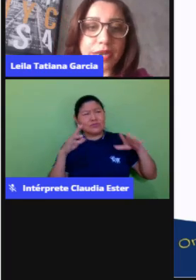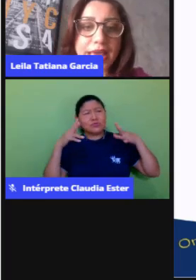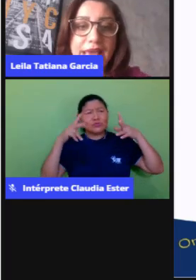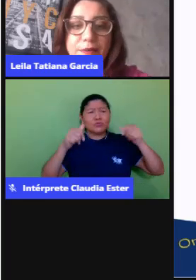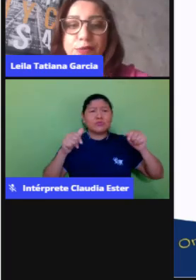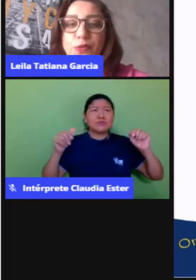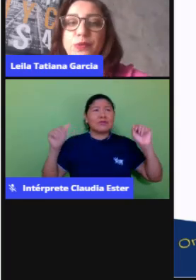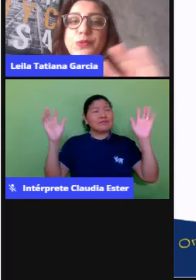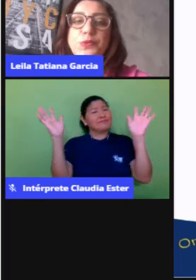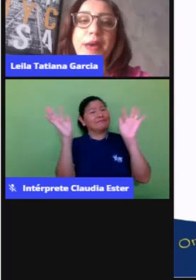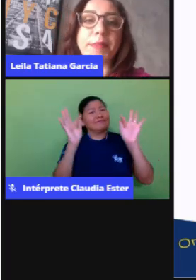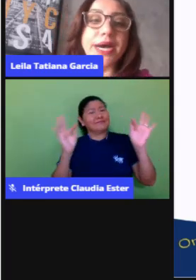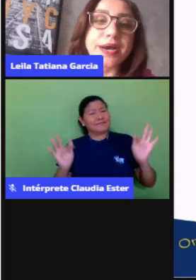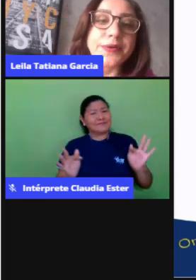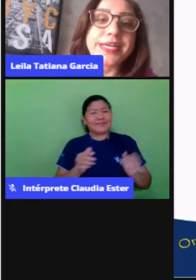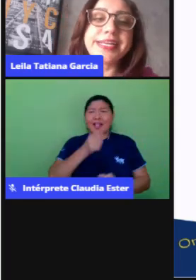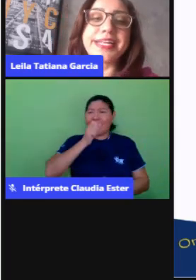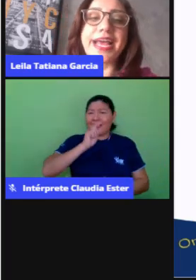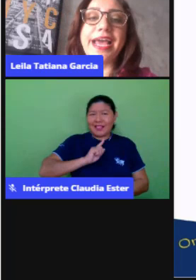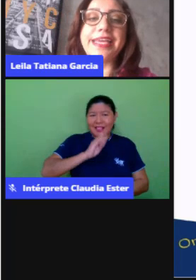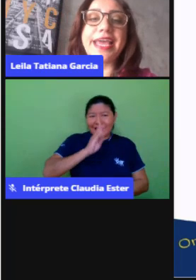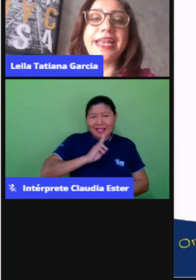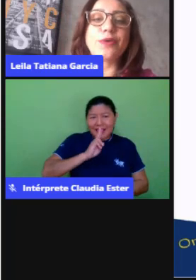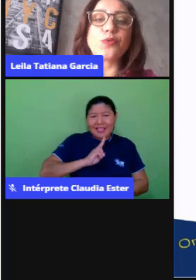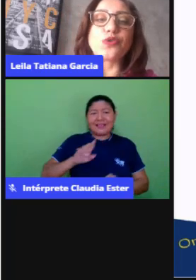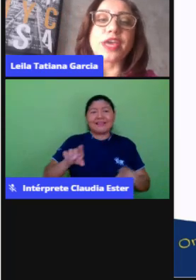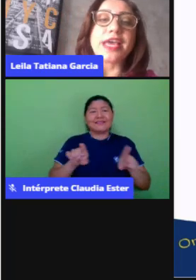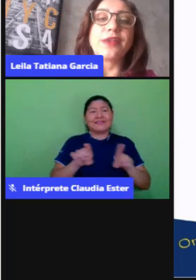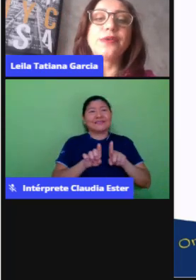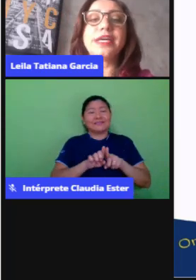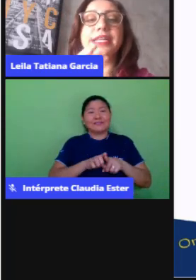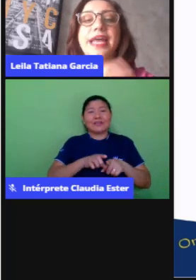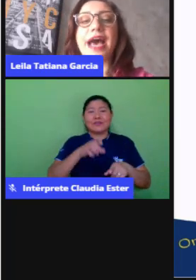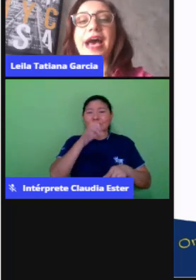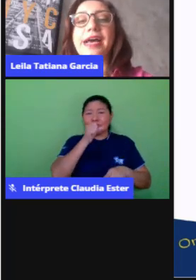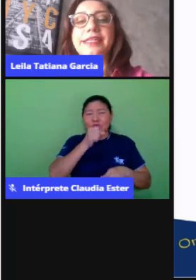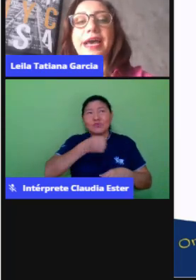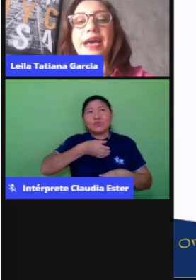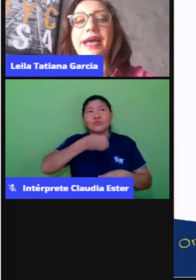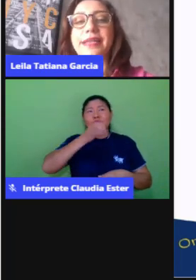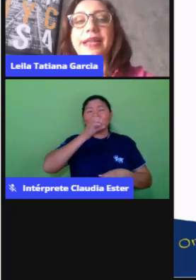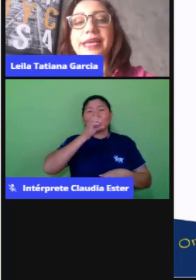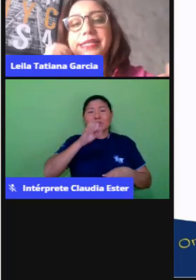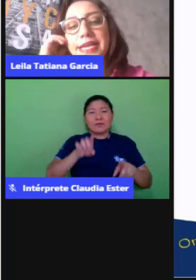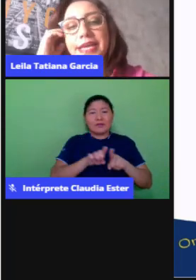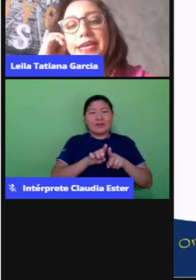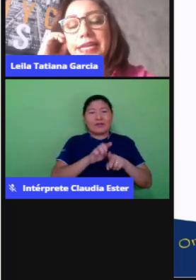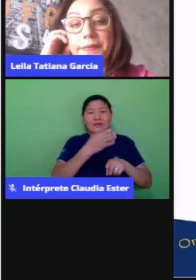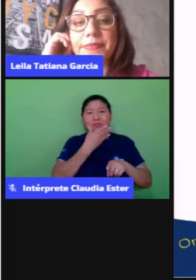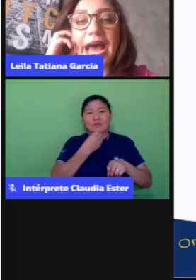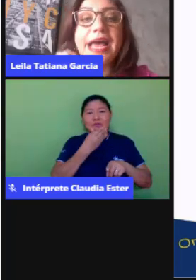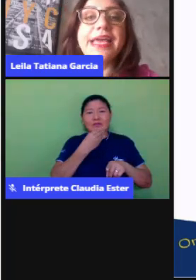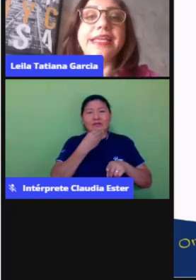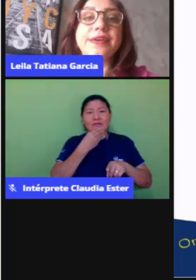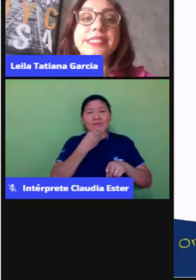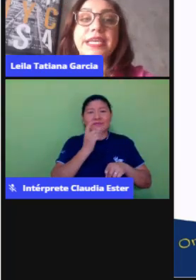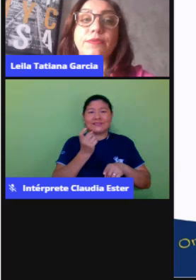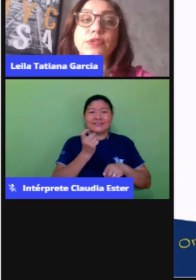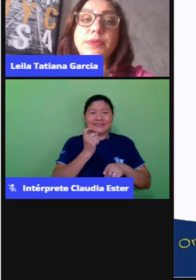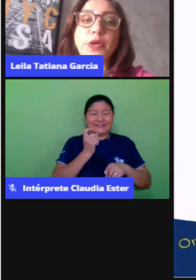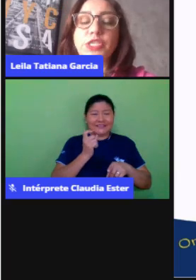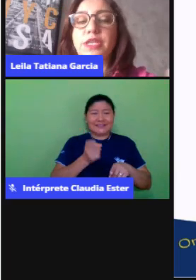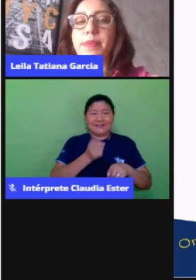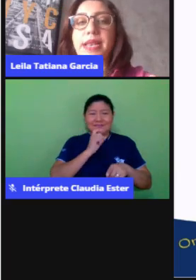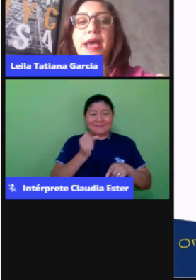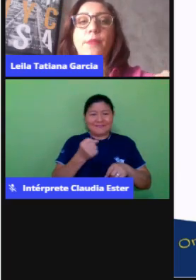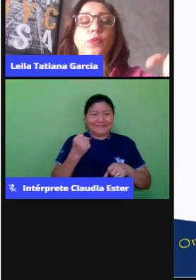um com picolé, outro com suco na mão, né? E ele com gelo na leiteira ali, tá? Então,